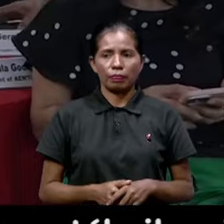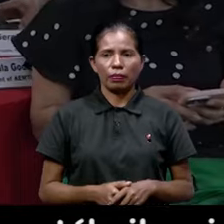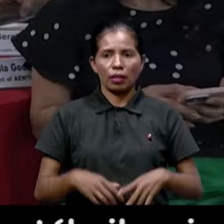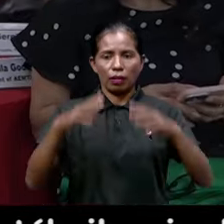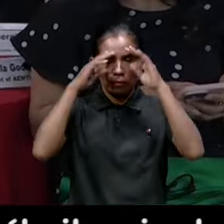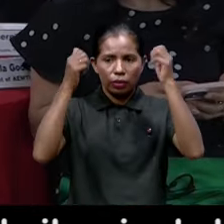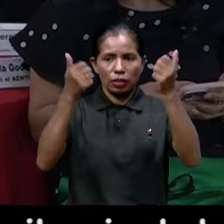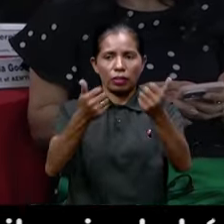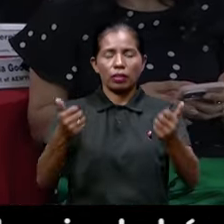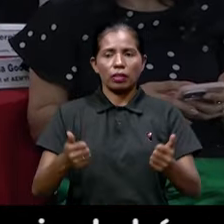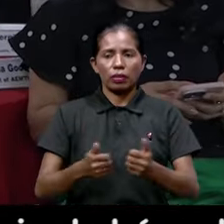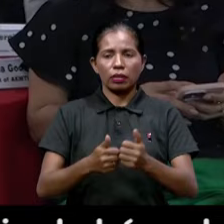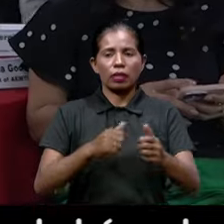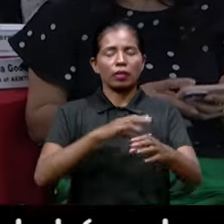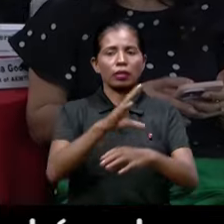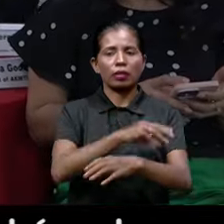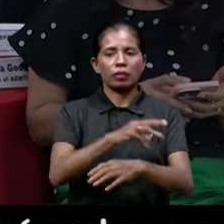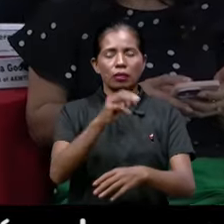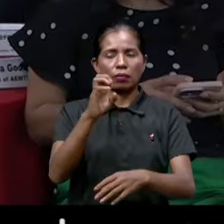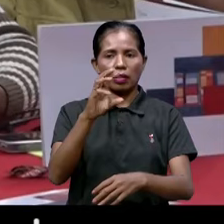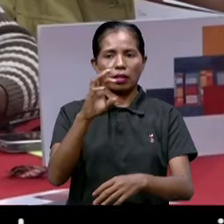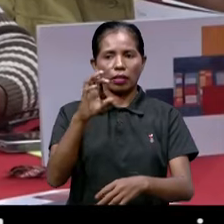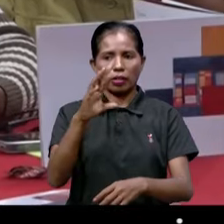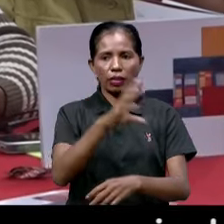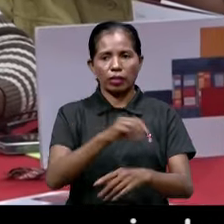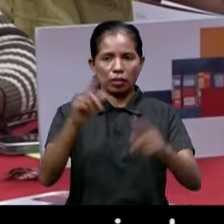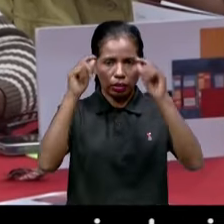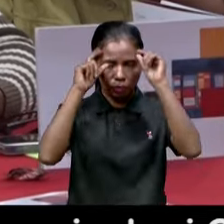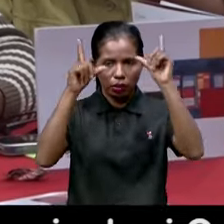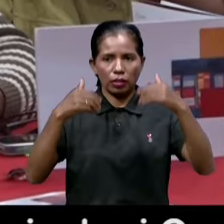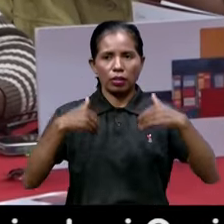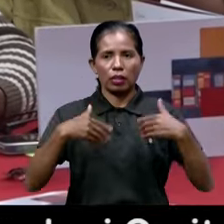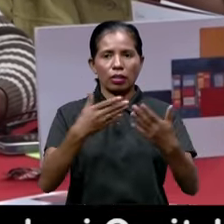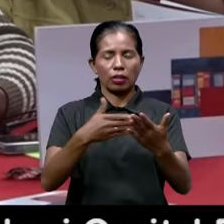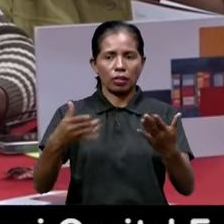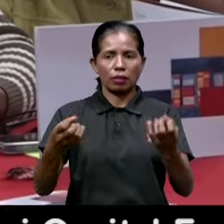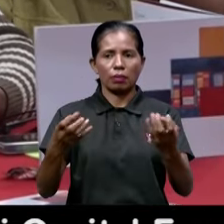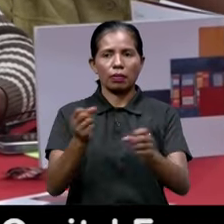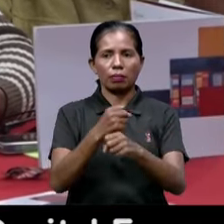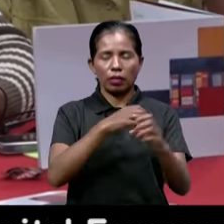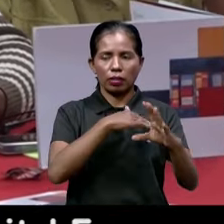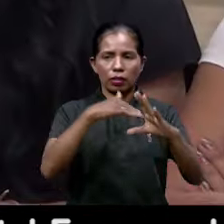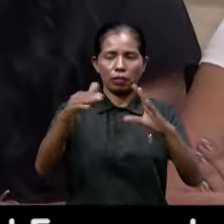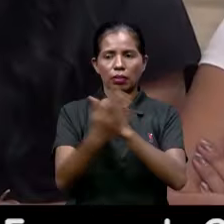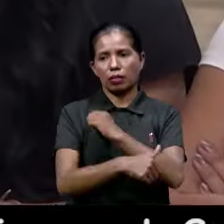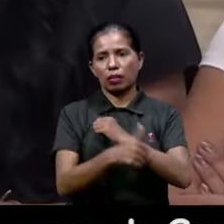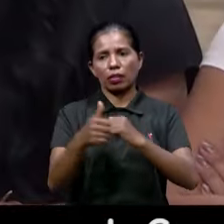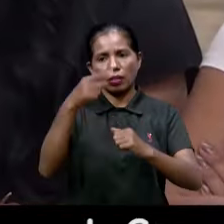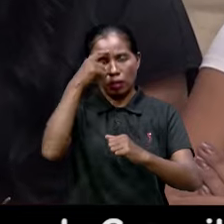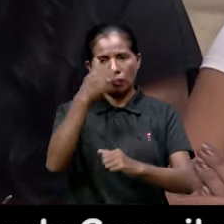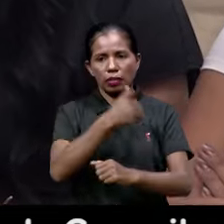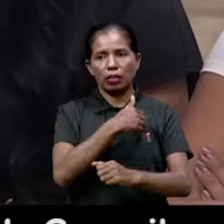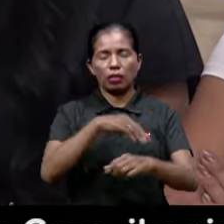Presidente Asociación Empresarial Mulheres Timor Leste ateten Timor Leste ia produtu barak nebe belehalo exporta baliur mai beta masirau